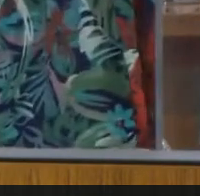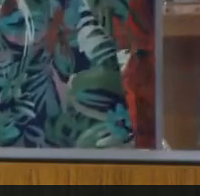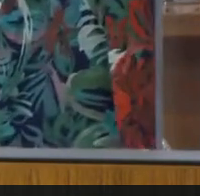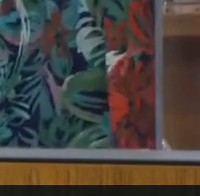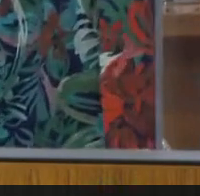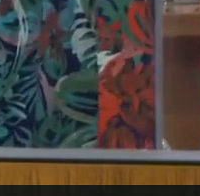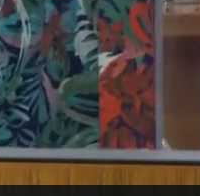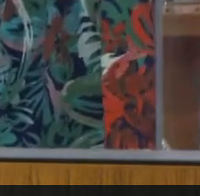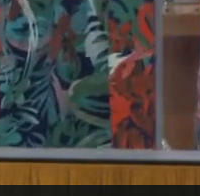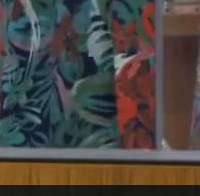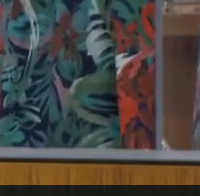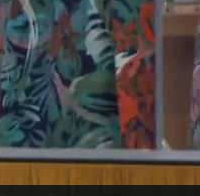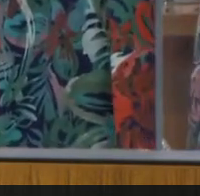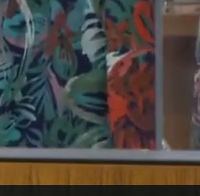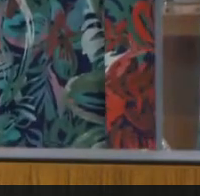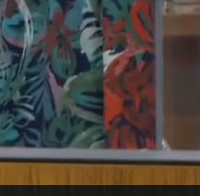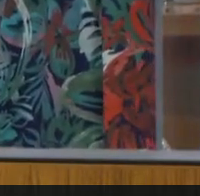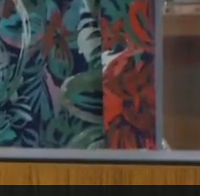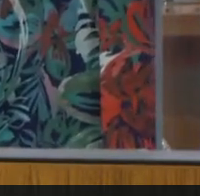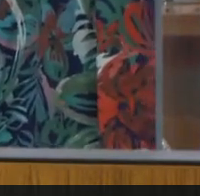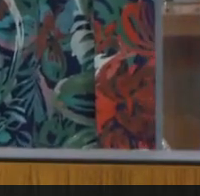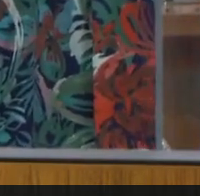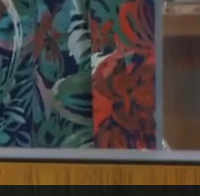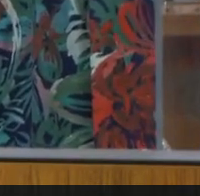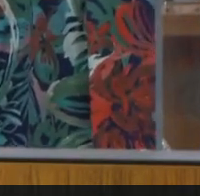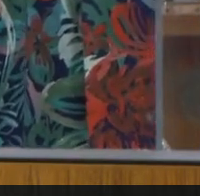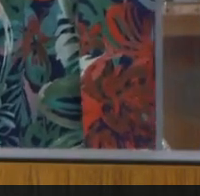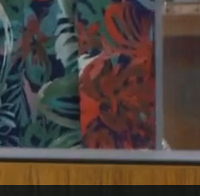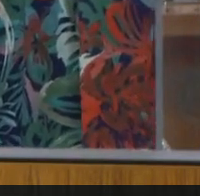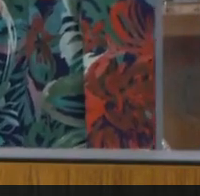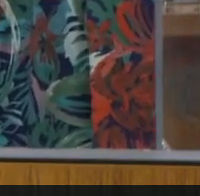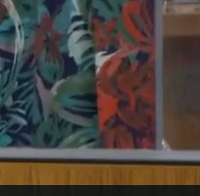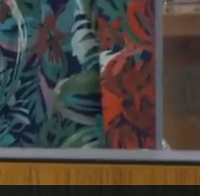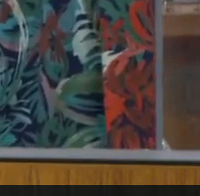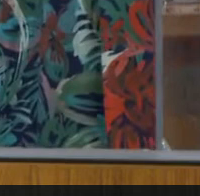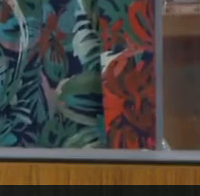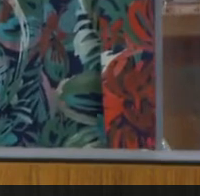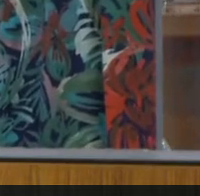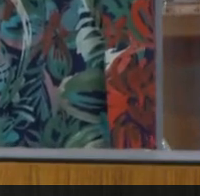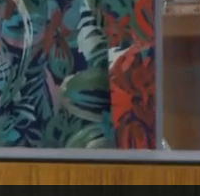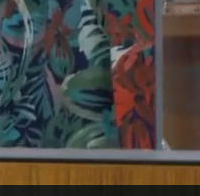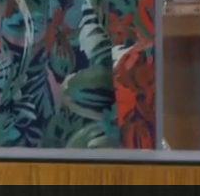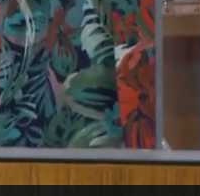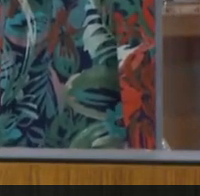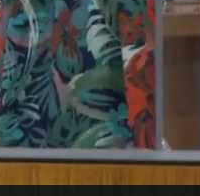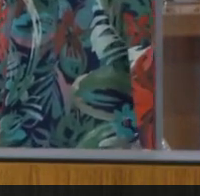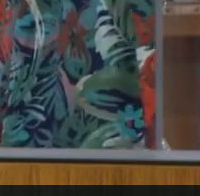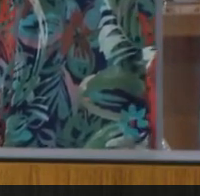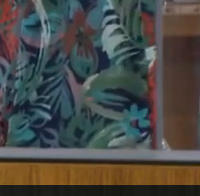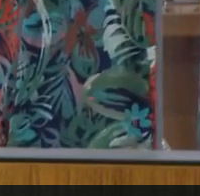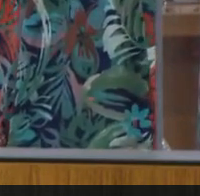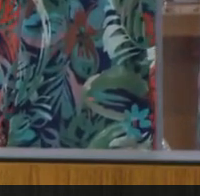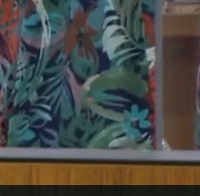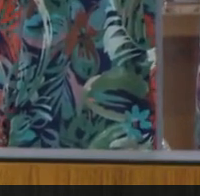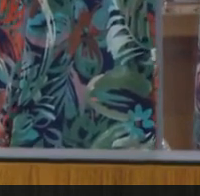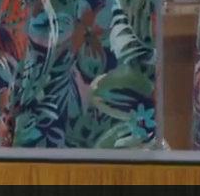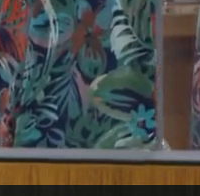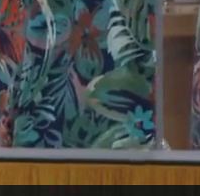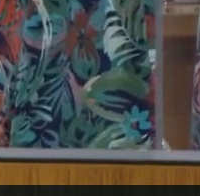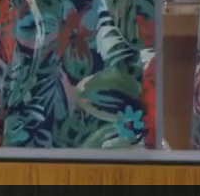9210 21 11/2021 senhor Célio é de São José